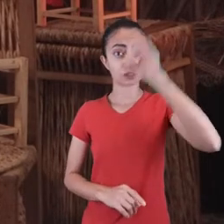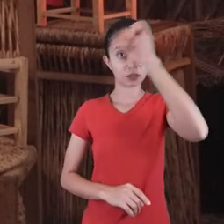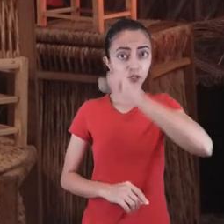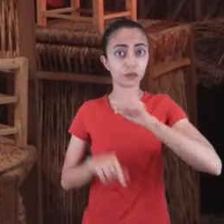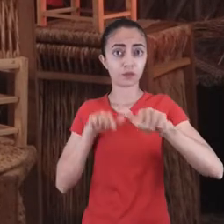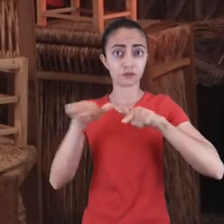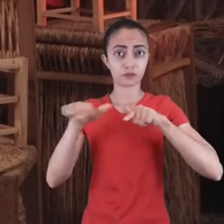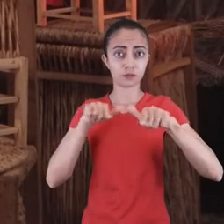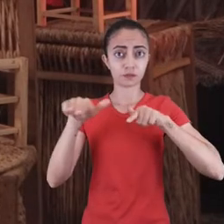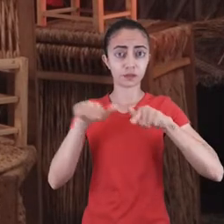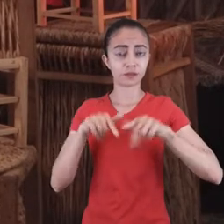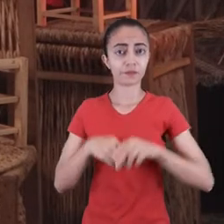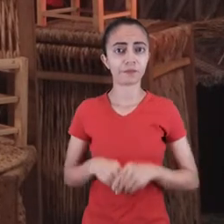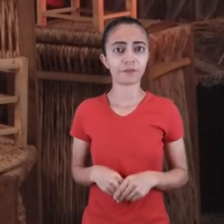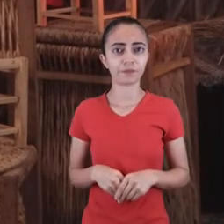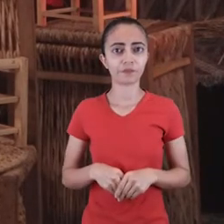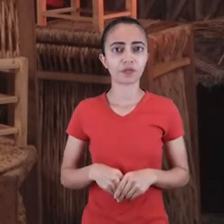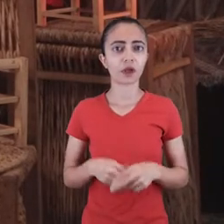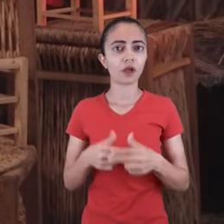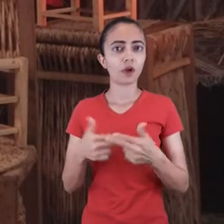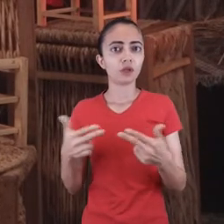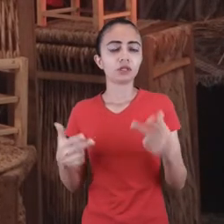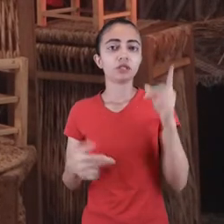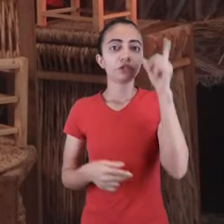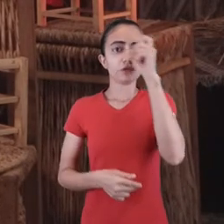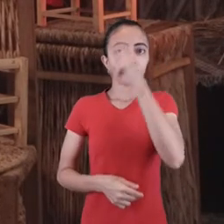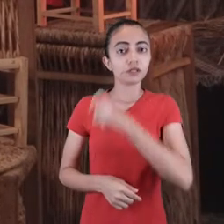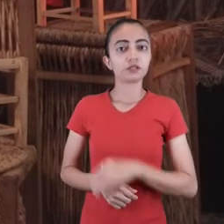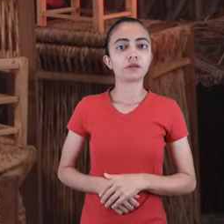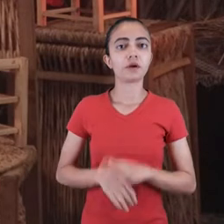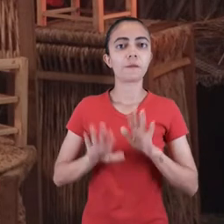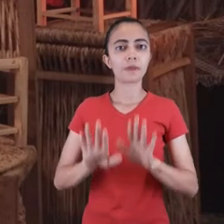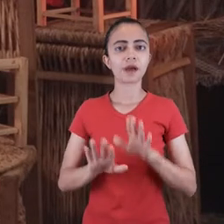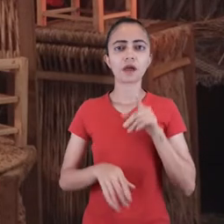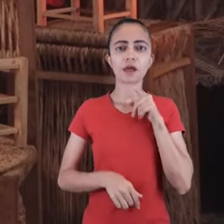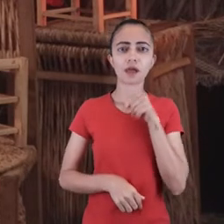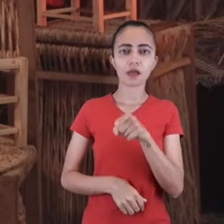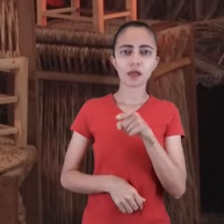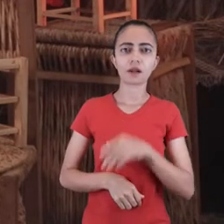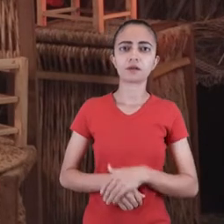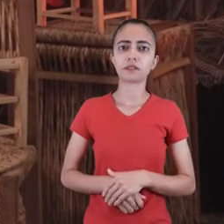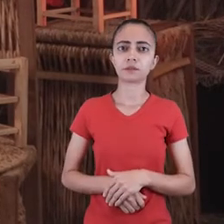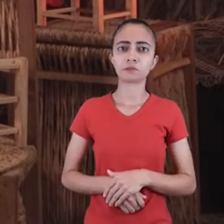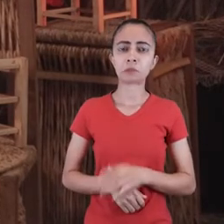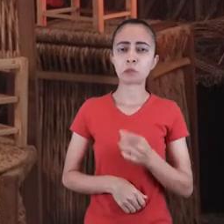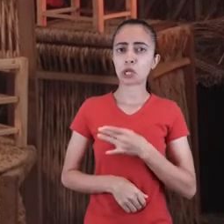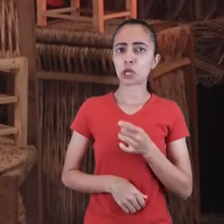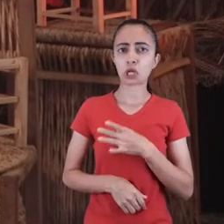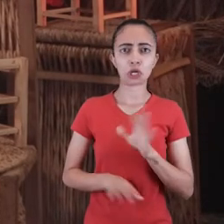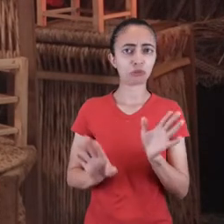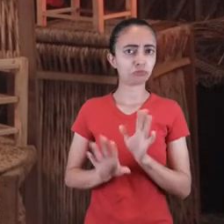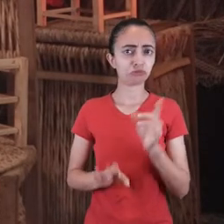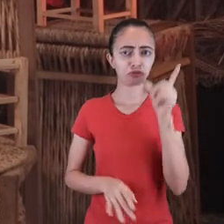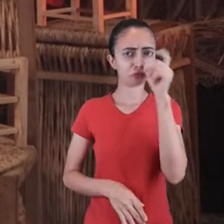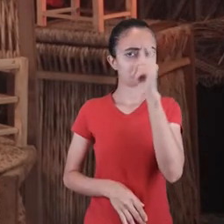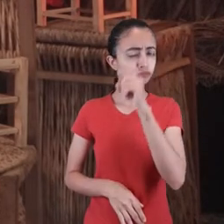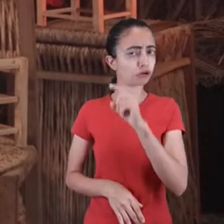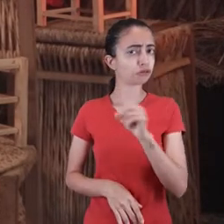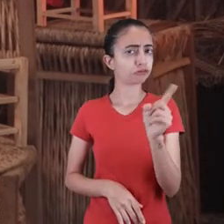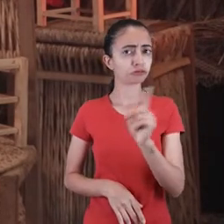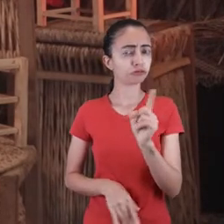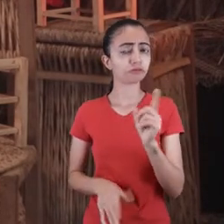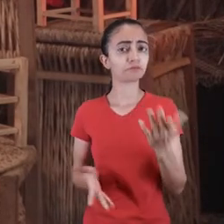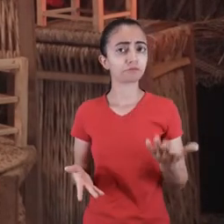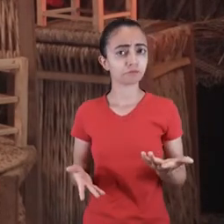trabalhar. Coisas muito difíceis, mas ela não teve medo e nem